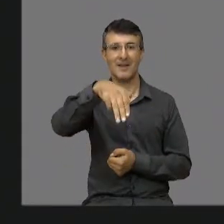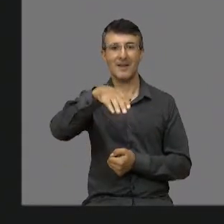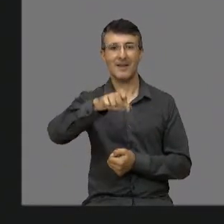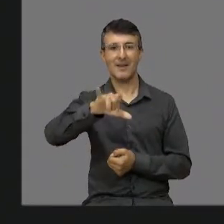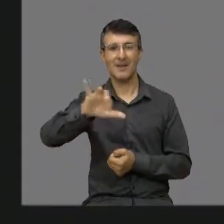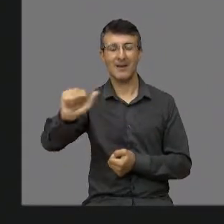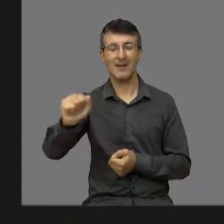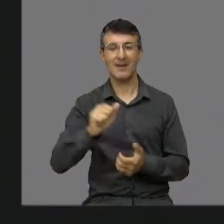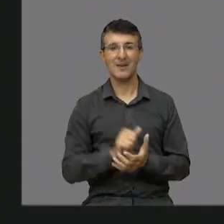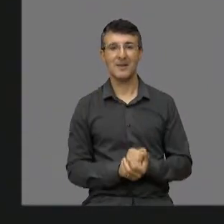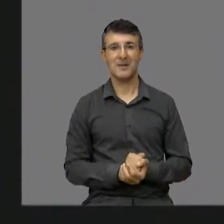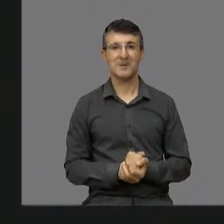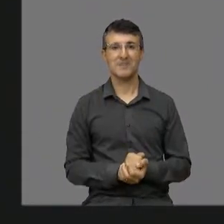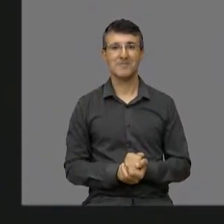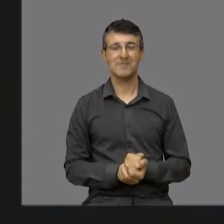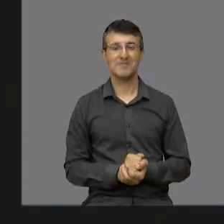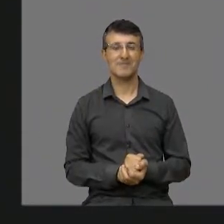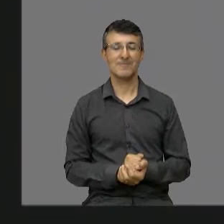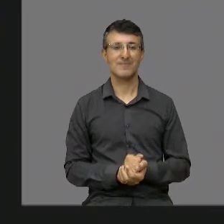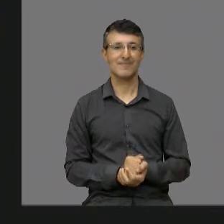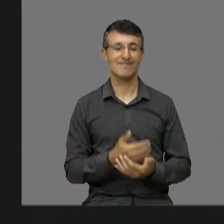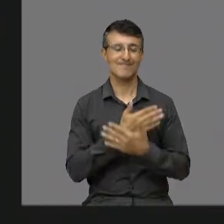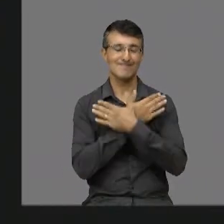eles vão continuar tocando, tá bom? Um abraço.